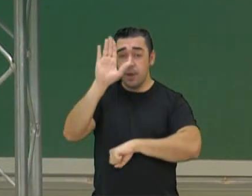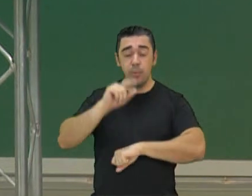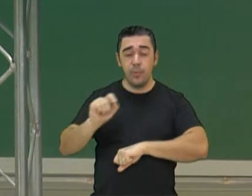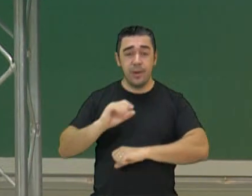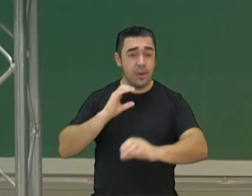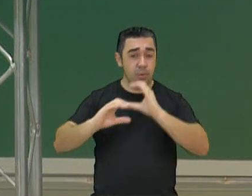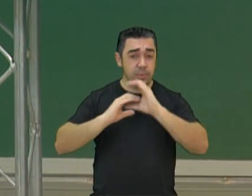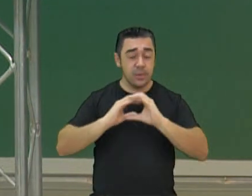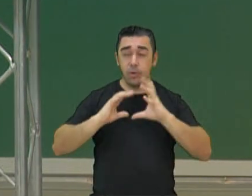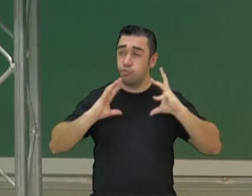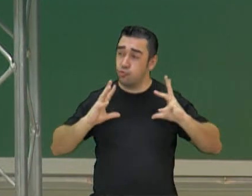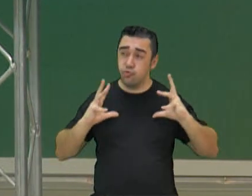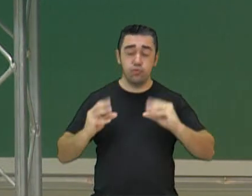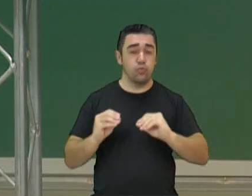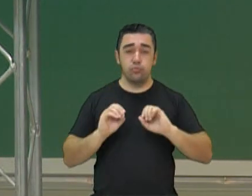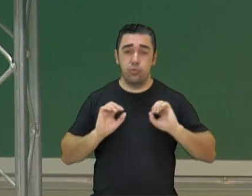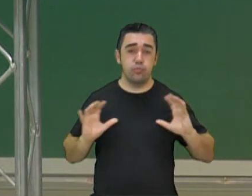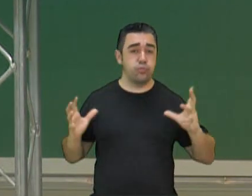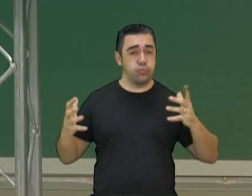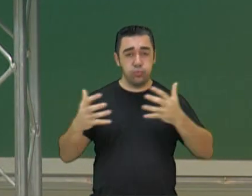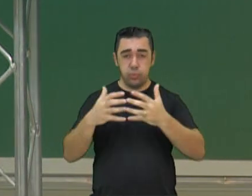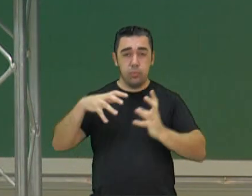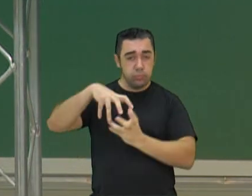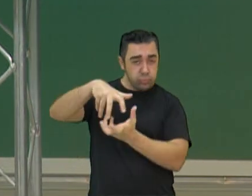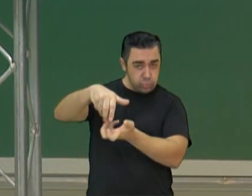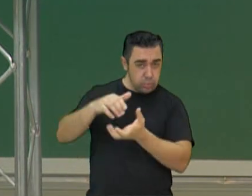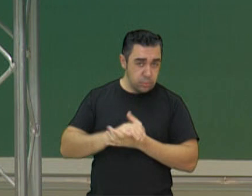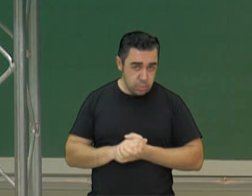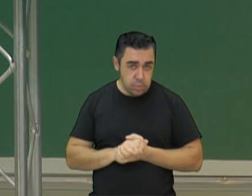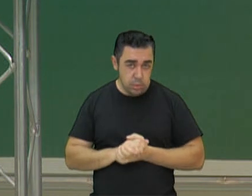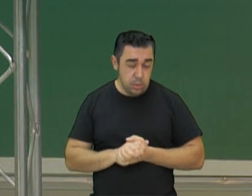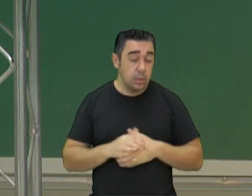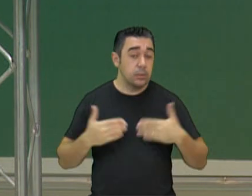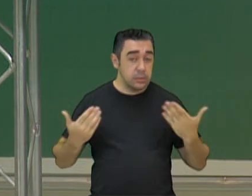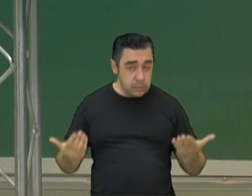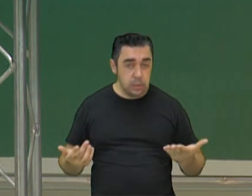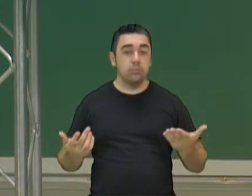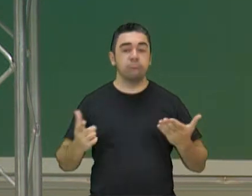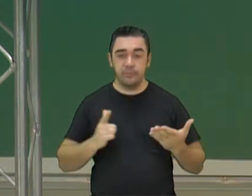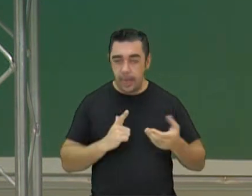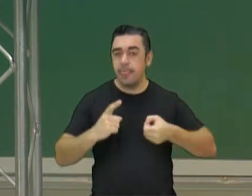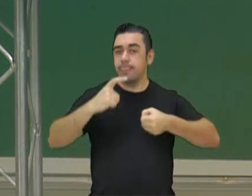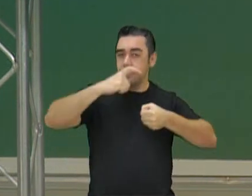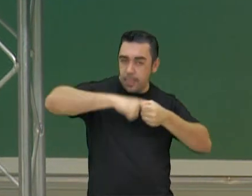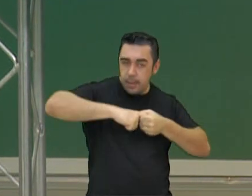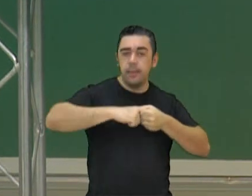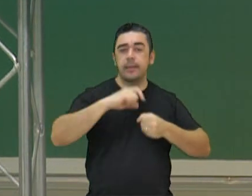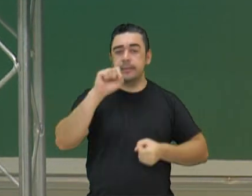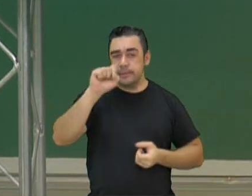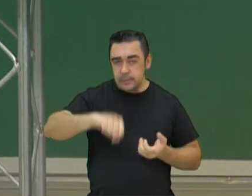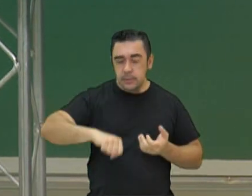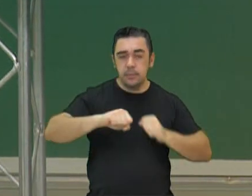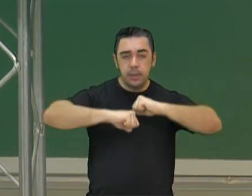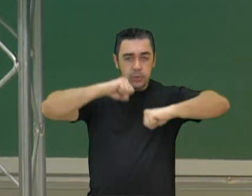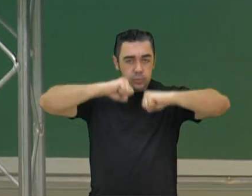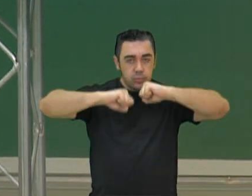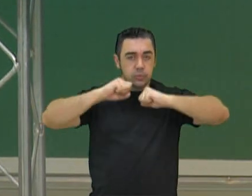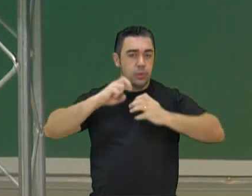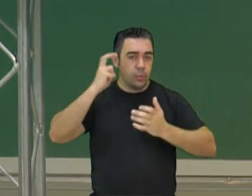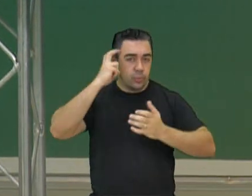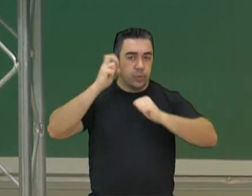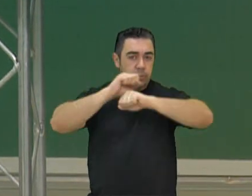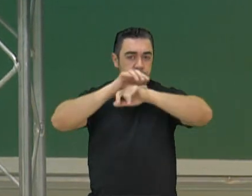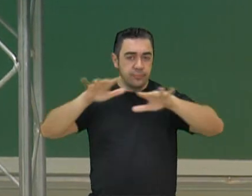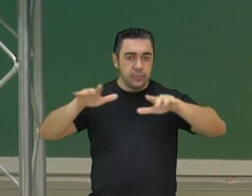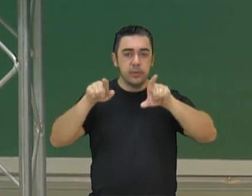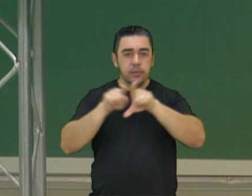comunicação, que alcança muita gente. Então, depende sim desse meio para a indústria cultural,